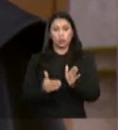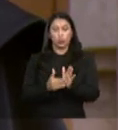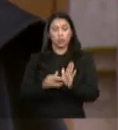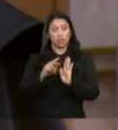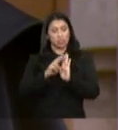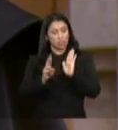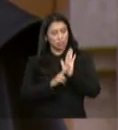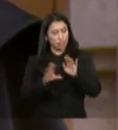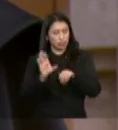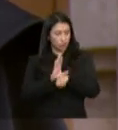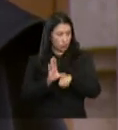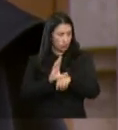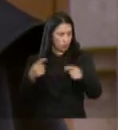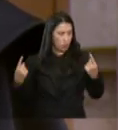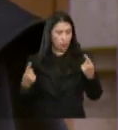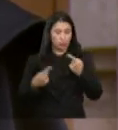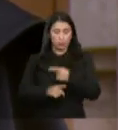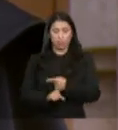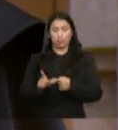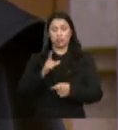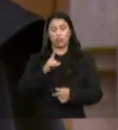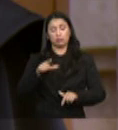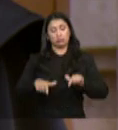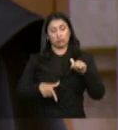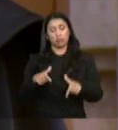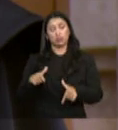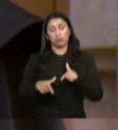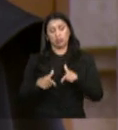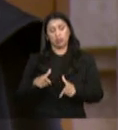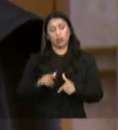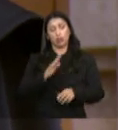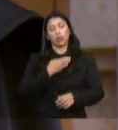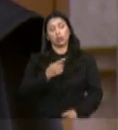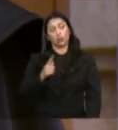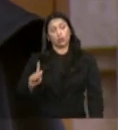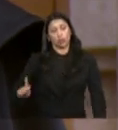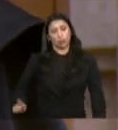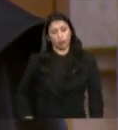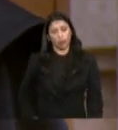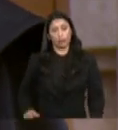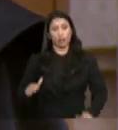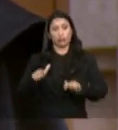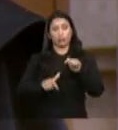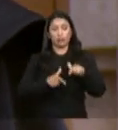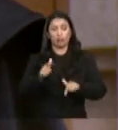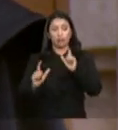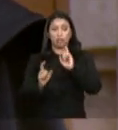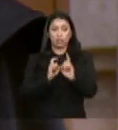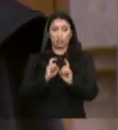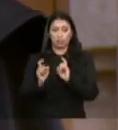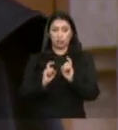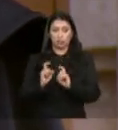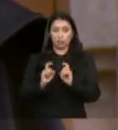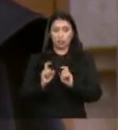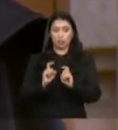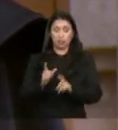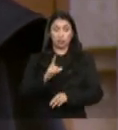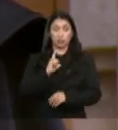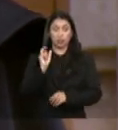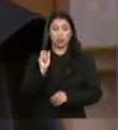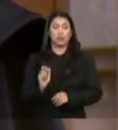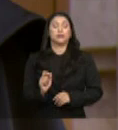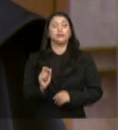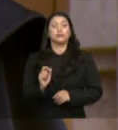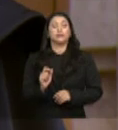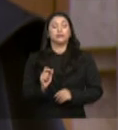a oposição é a colaboradora indispensável do Governo na obra da administração esse apostolado